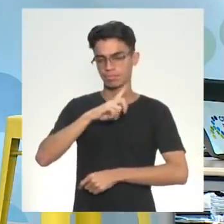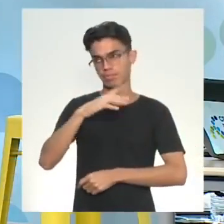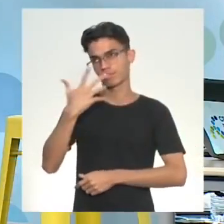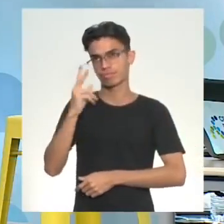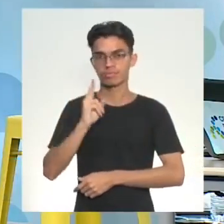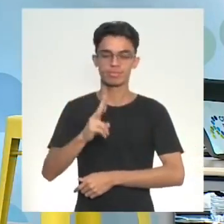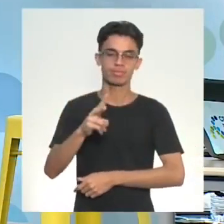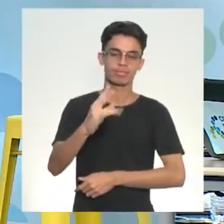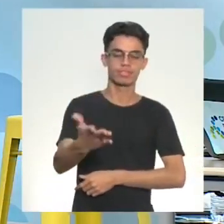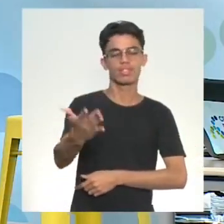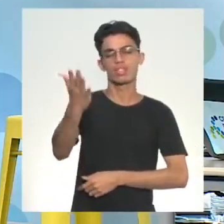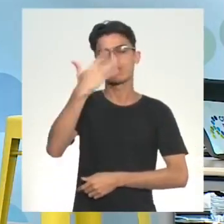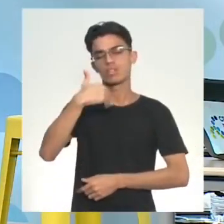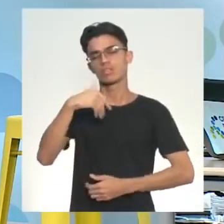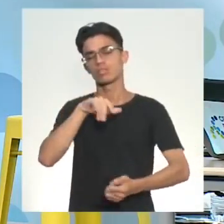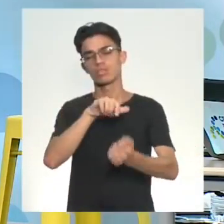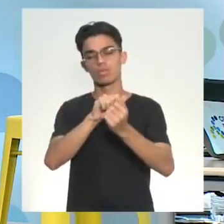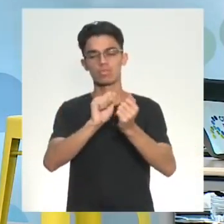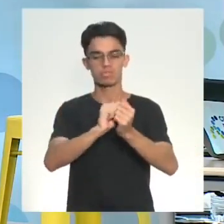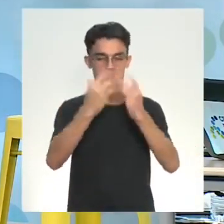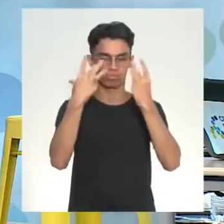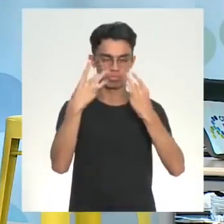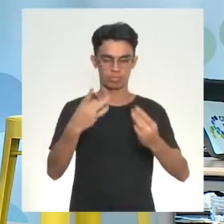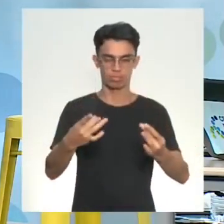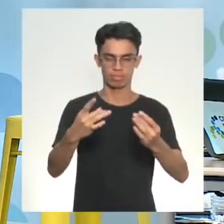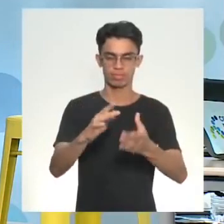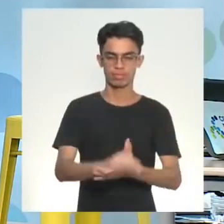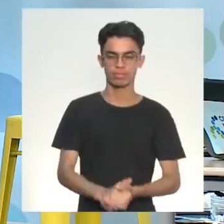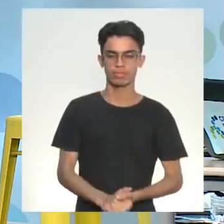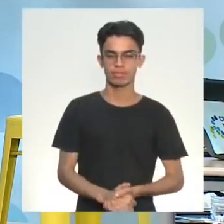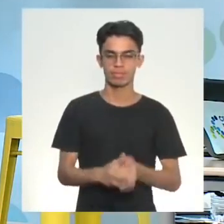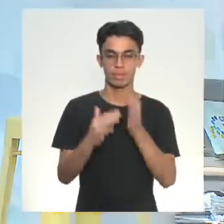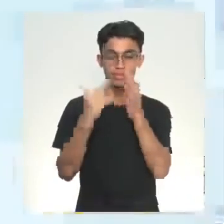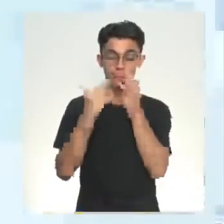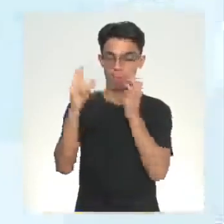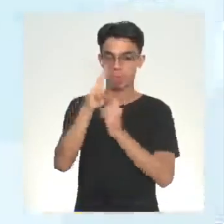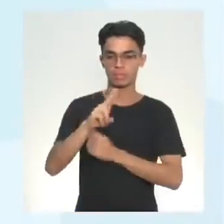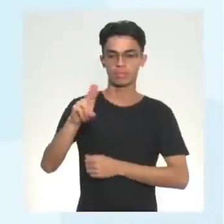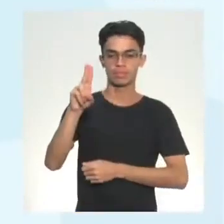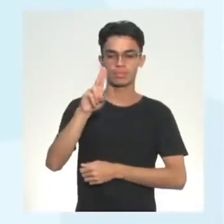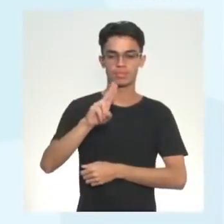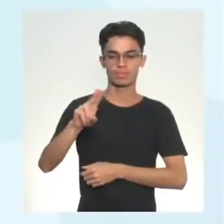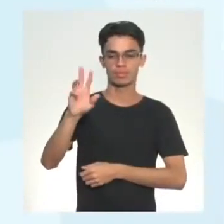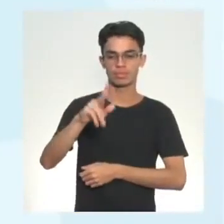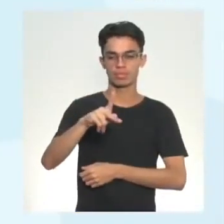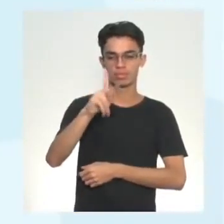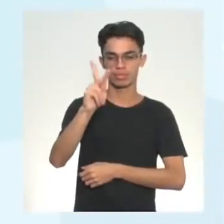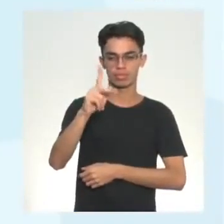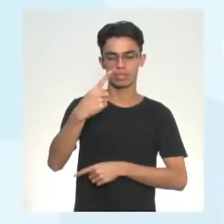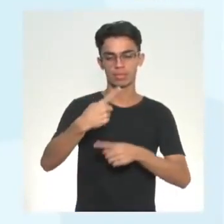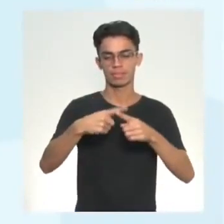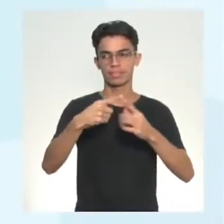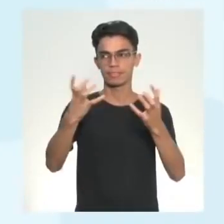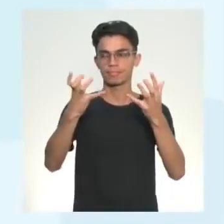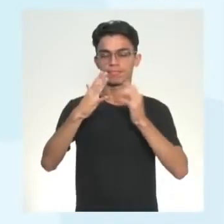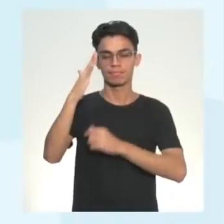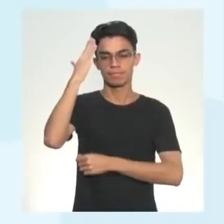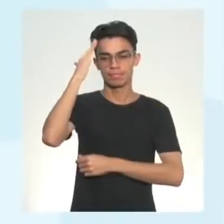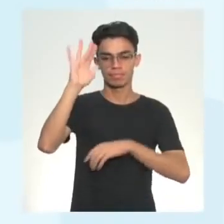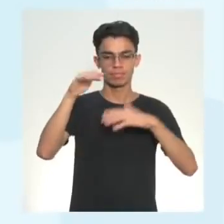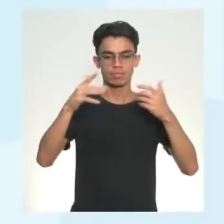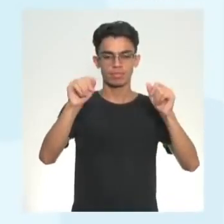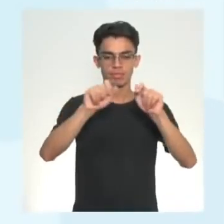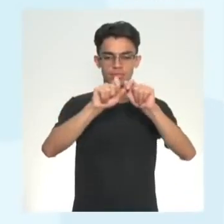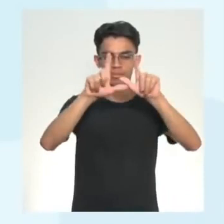sempre, vem comigo, se concentra, vem cá. Vou utilizar a expressão do K, porque eu quero saber quanto que é o